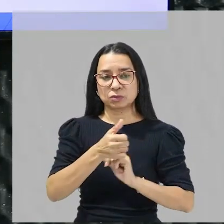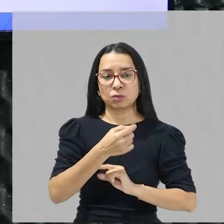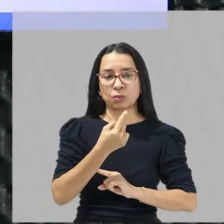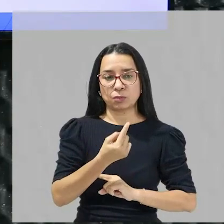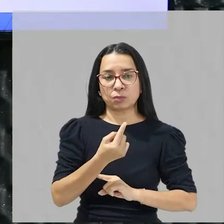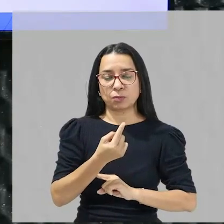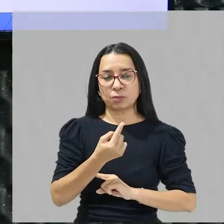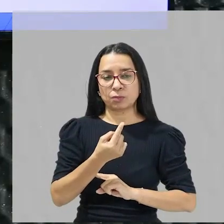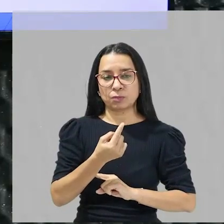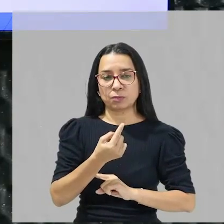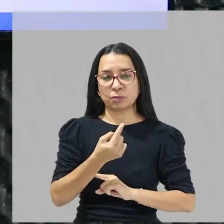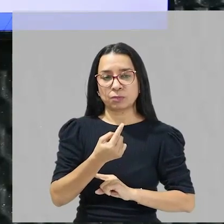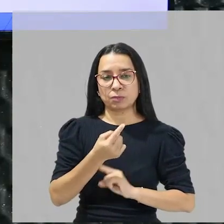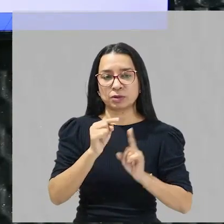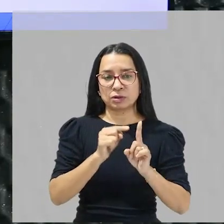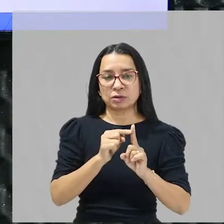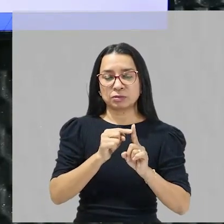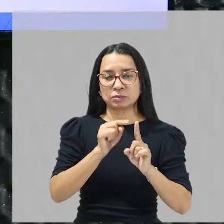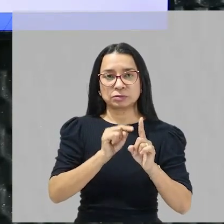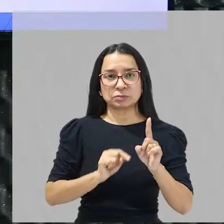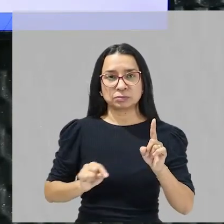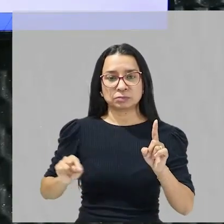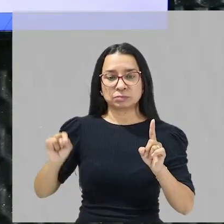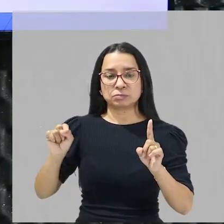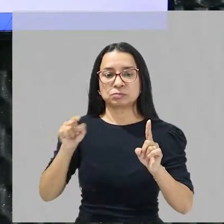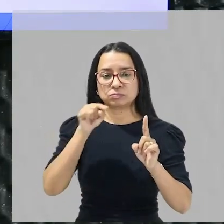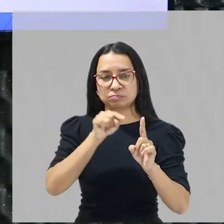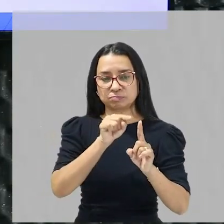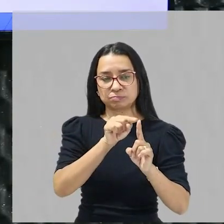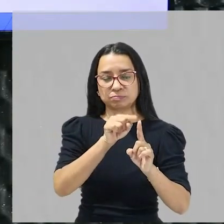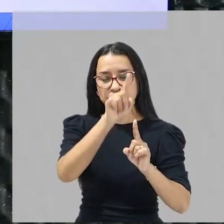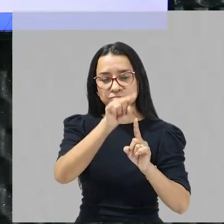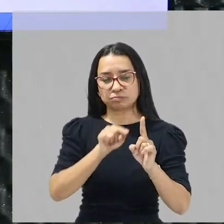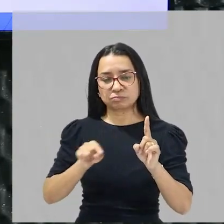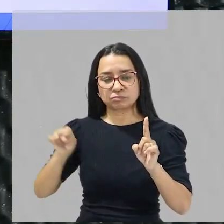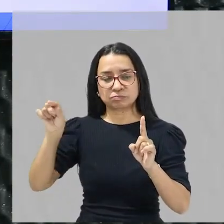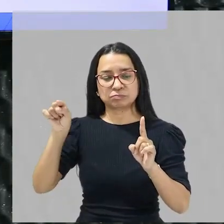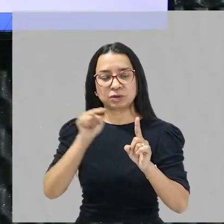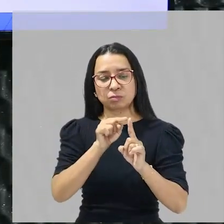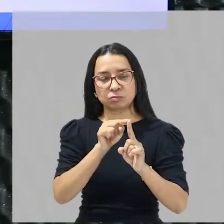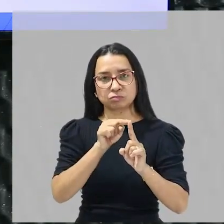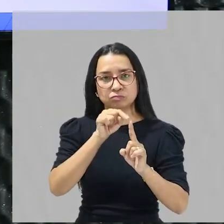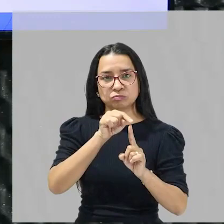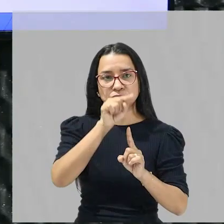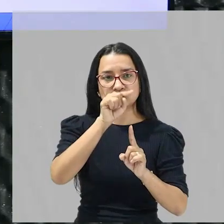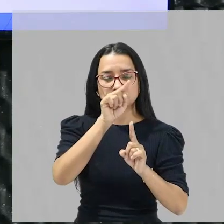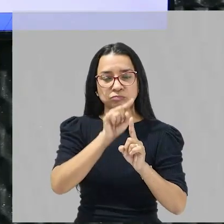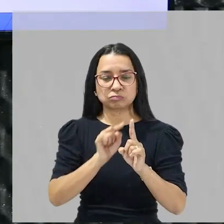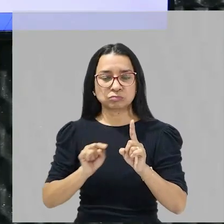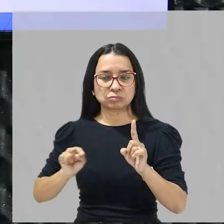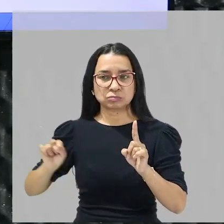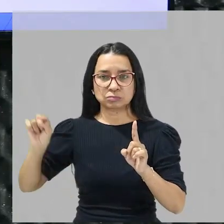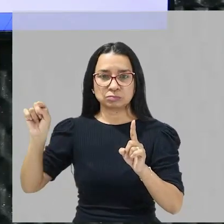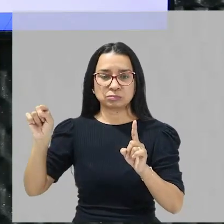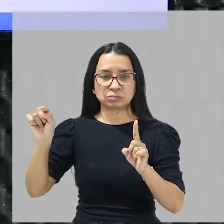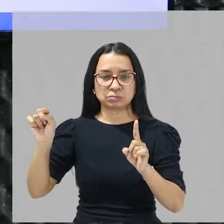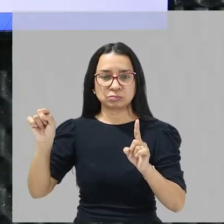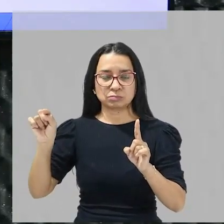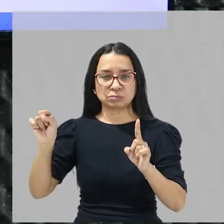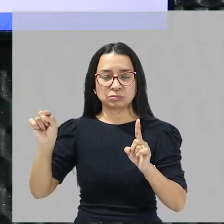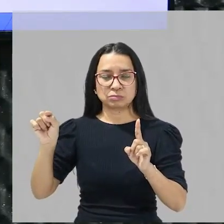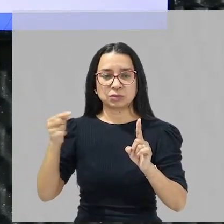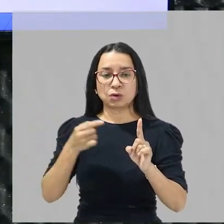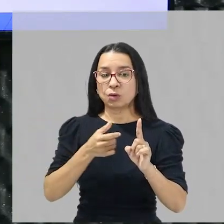do gráfico está acima. Se ele está acima, positivo, tá? Entre as raízes, no caso,